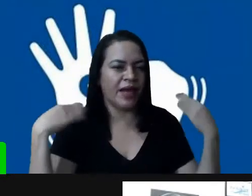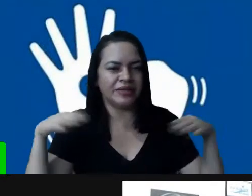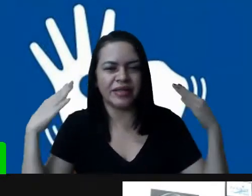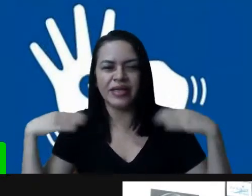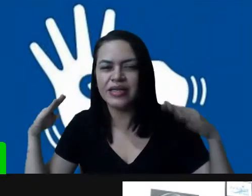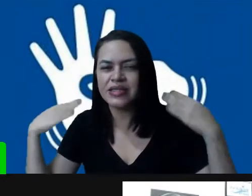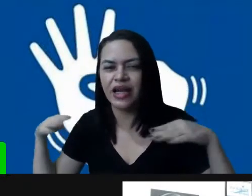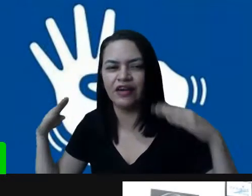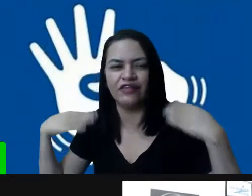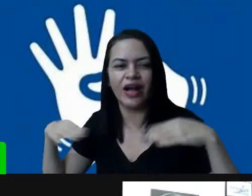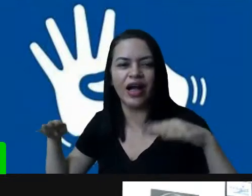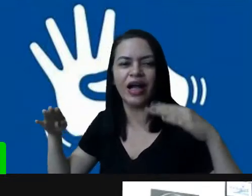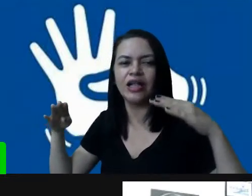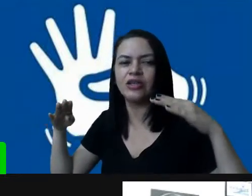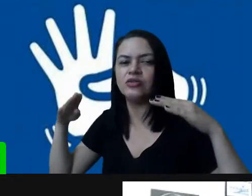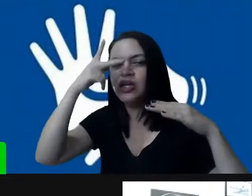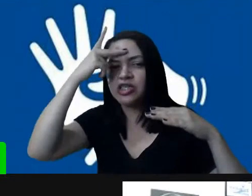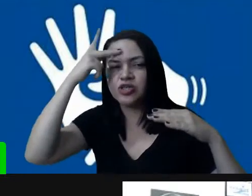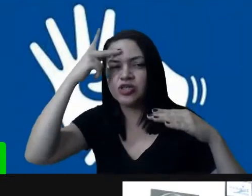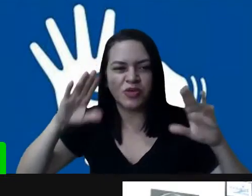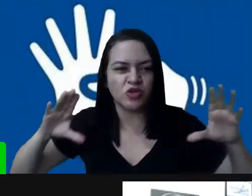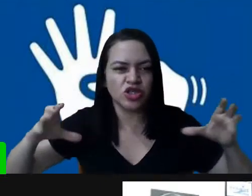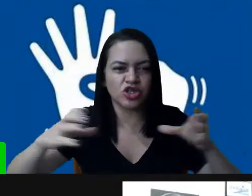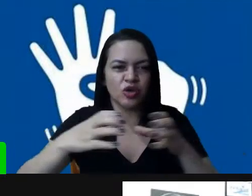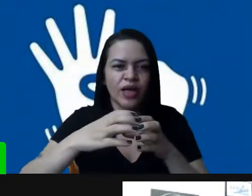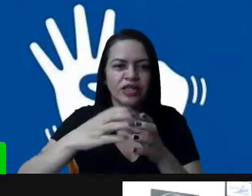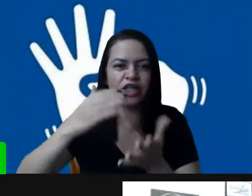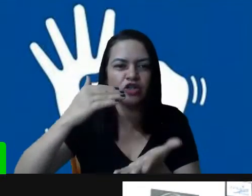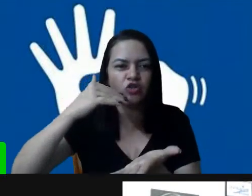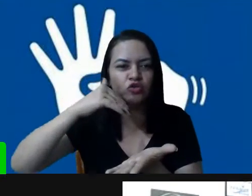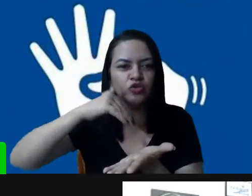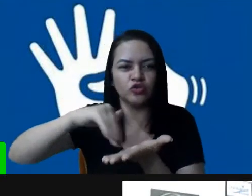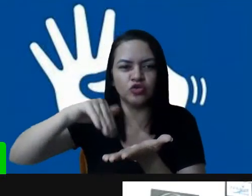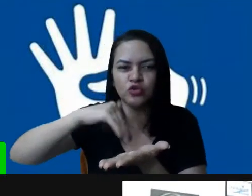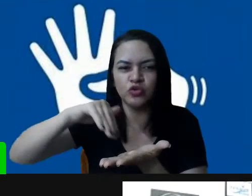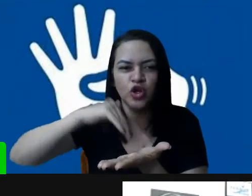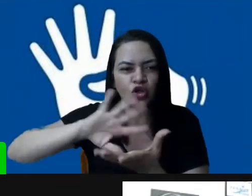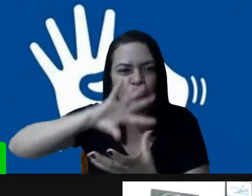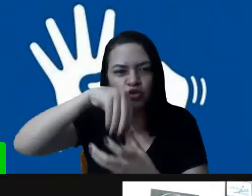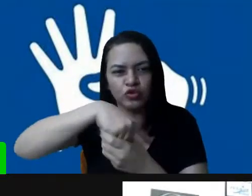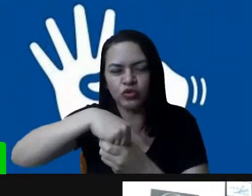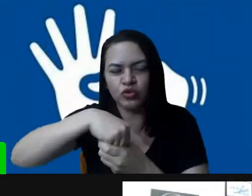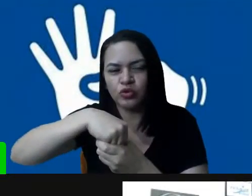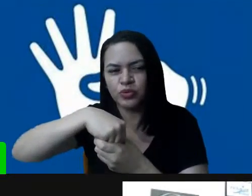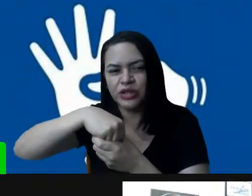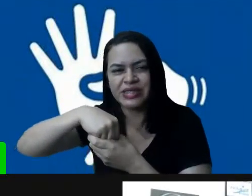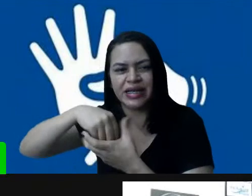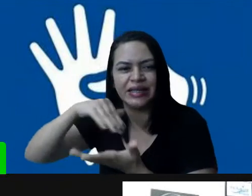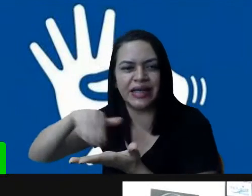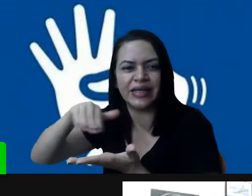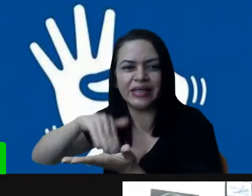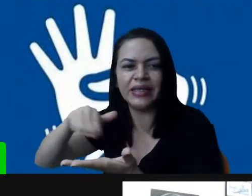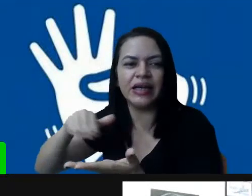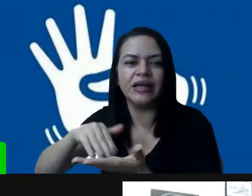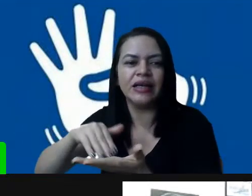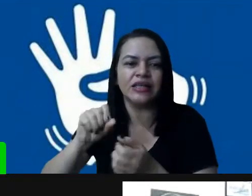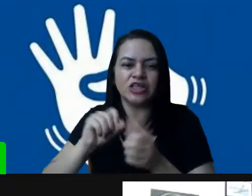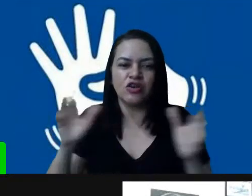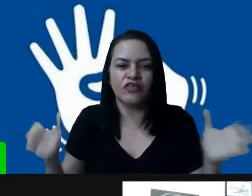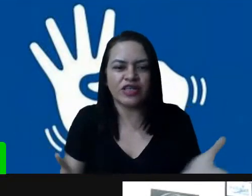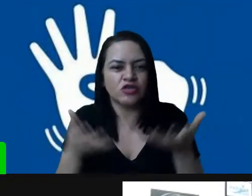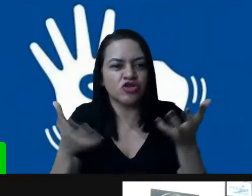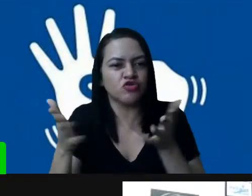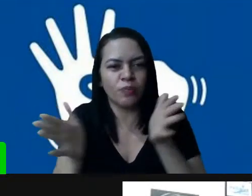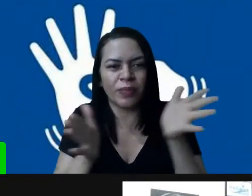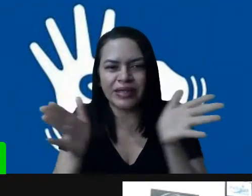que é Beatriz Carvalho, que são as pessoas que estão ali dentro do grupo da secretaria, que eles